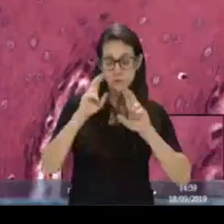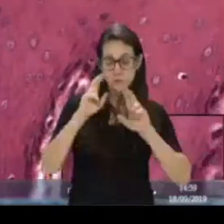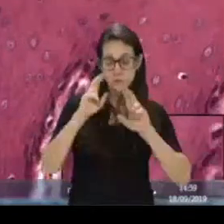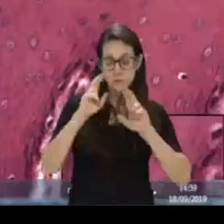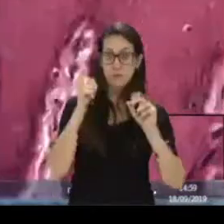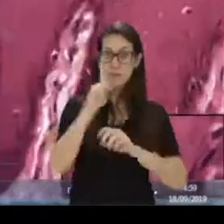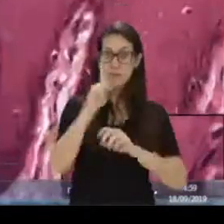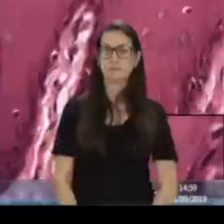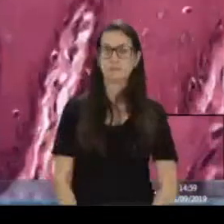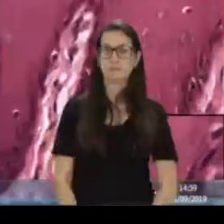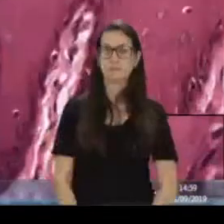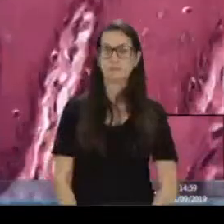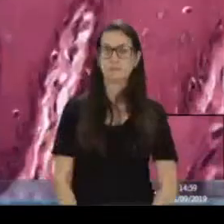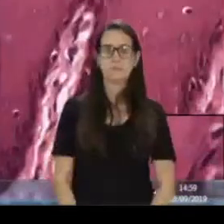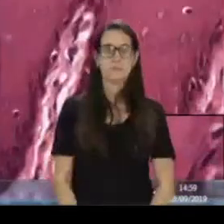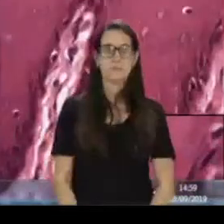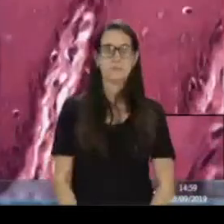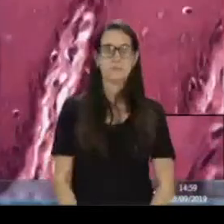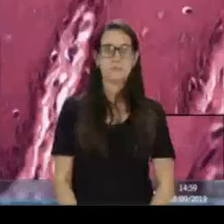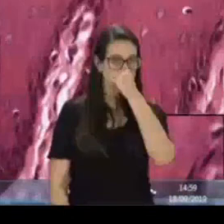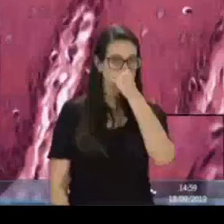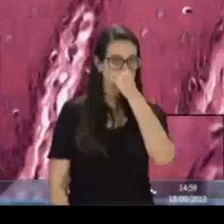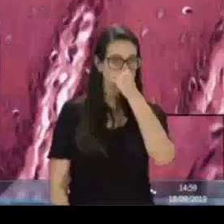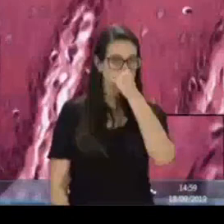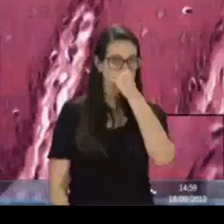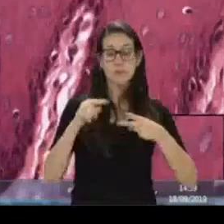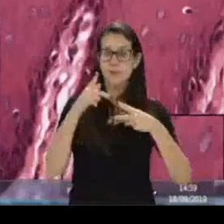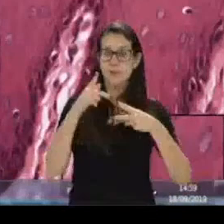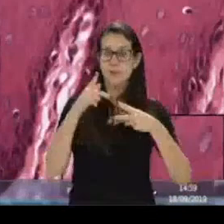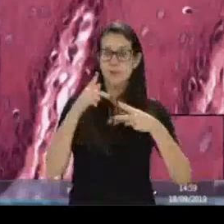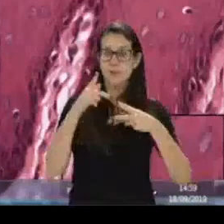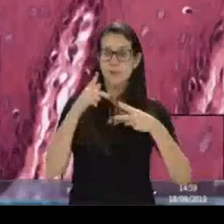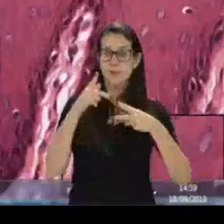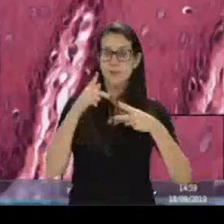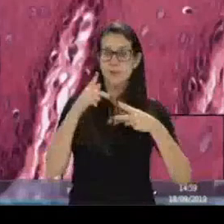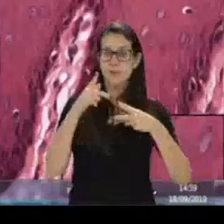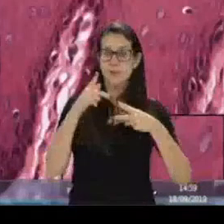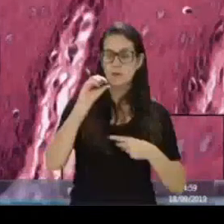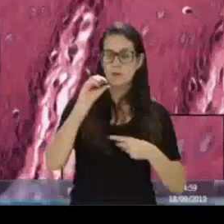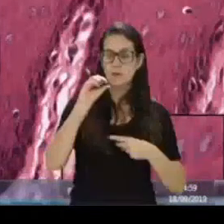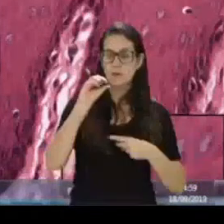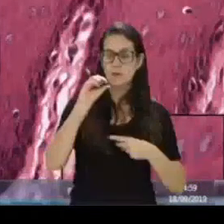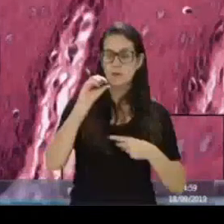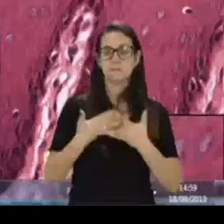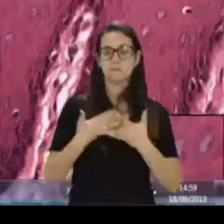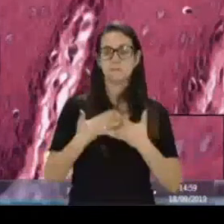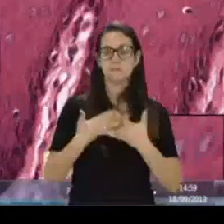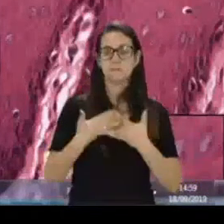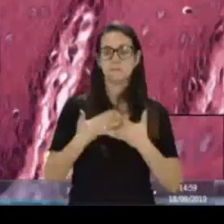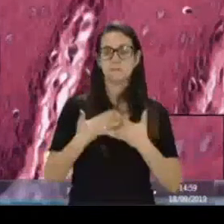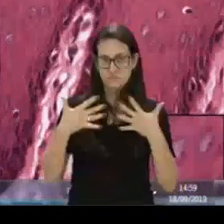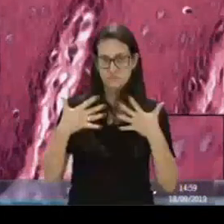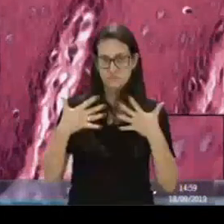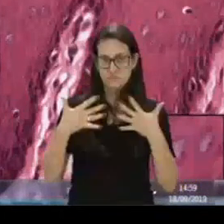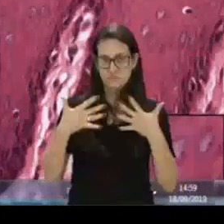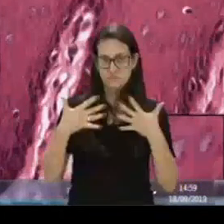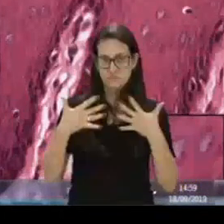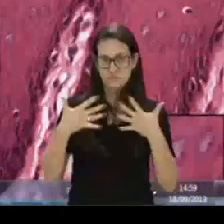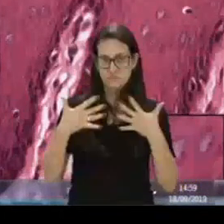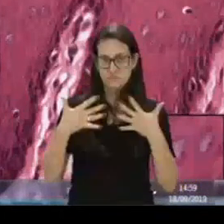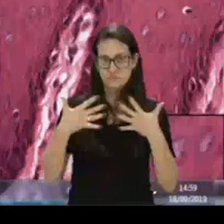com maior facilidade do que uma célula procarionte. Então, nesse tecido aqui, nós estamos vendo que nós temos células com